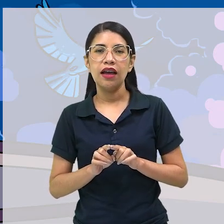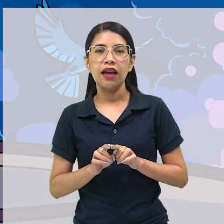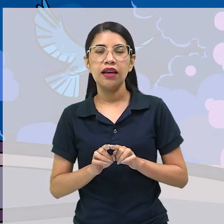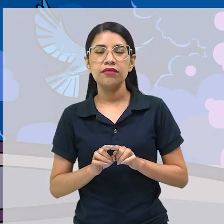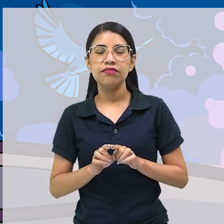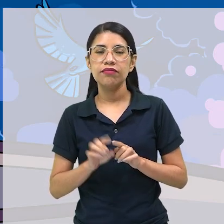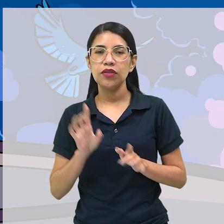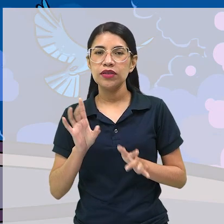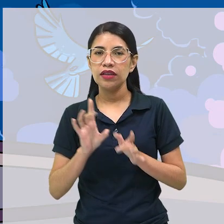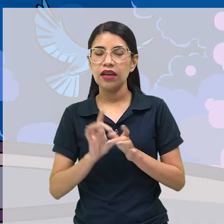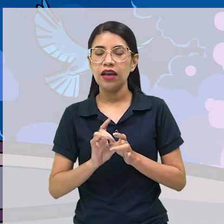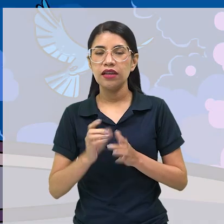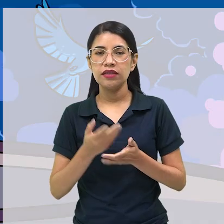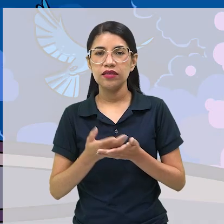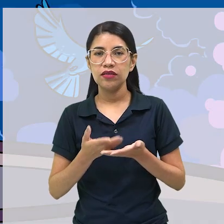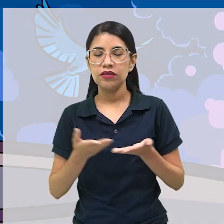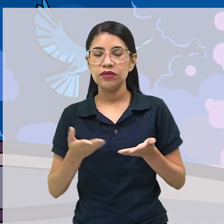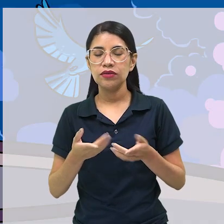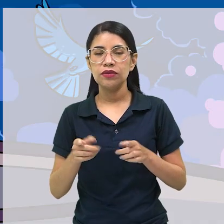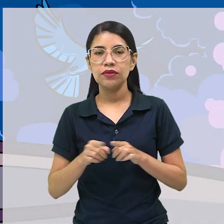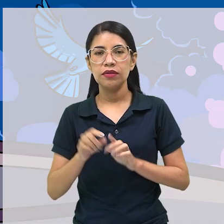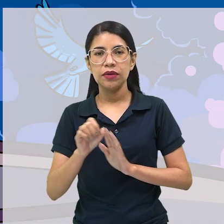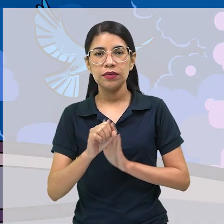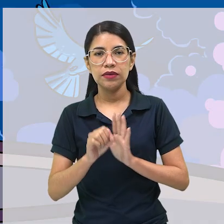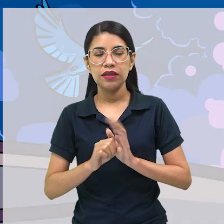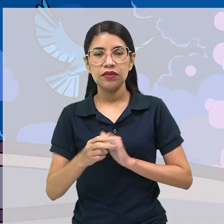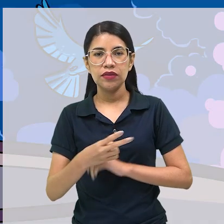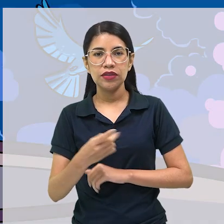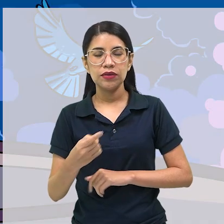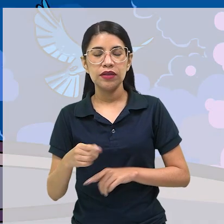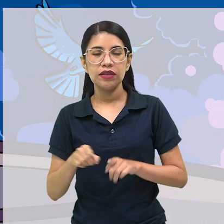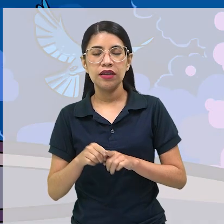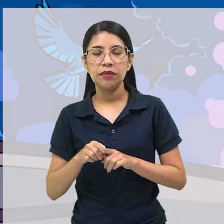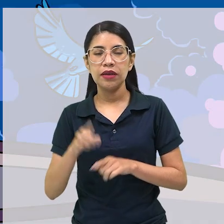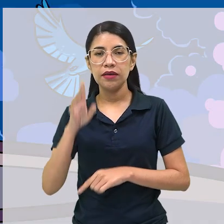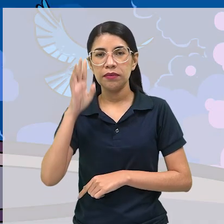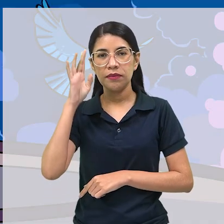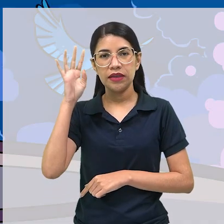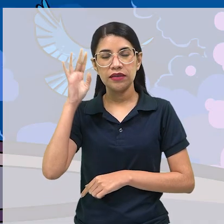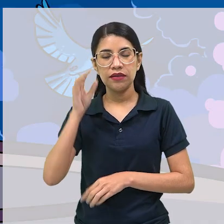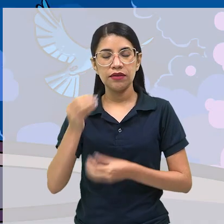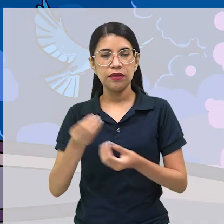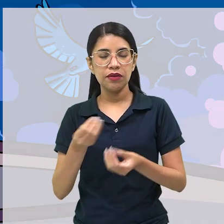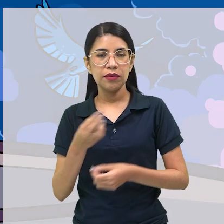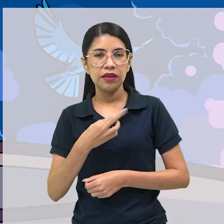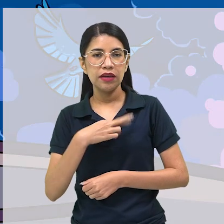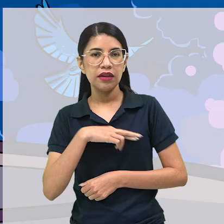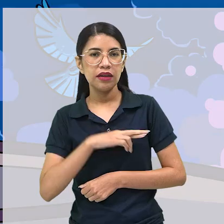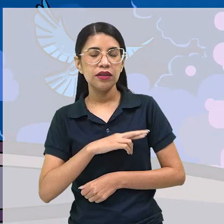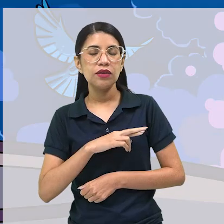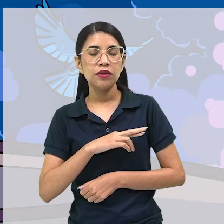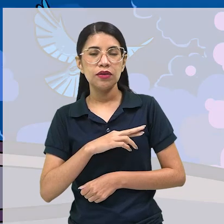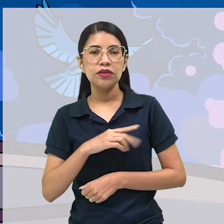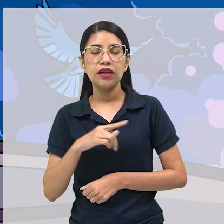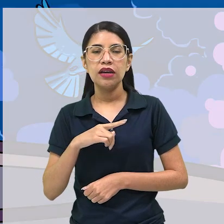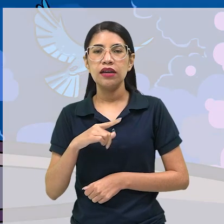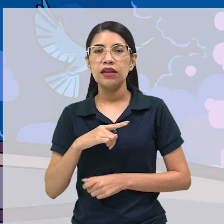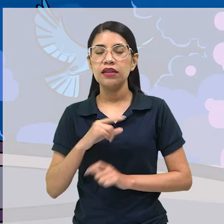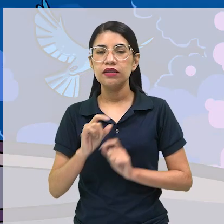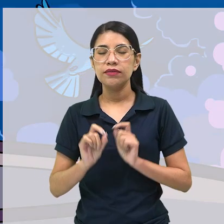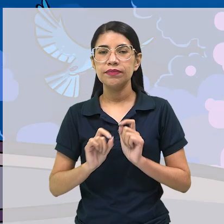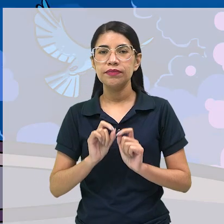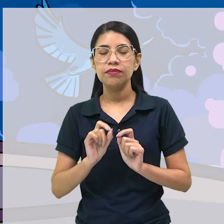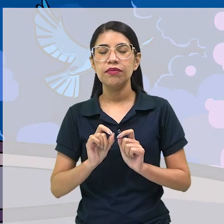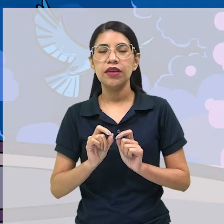com o século XXI, mas a pensar como é que as religiões hoje assumem